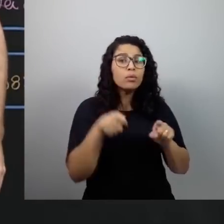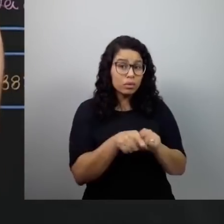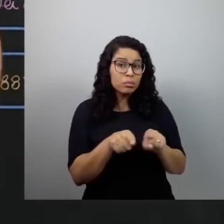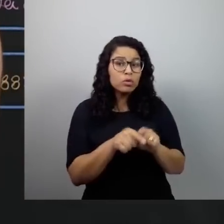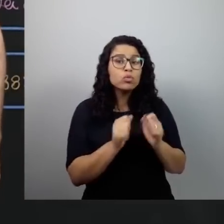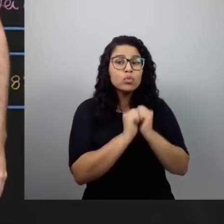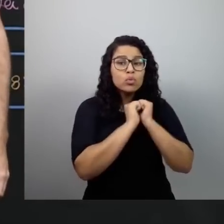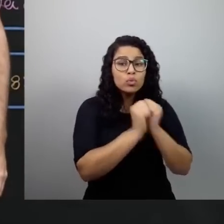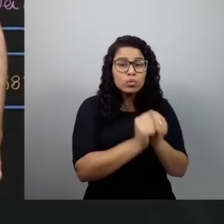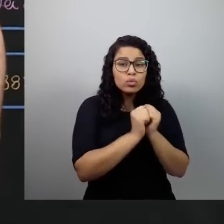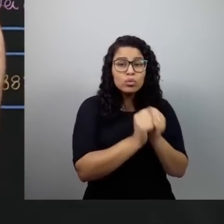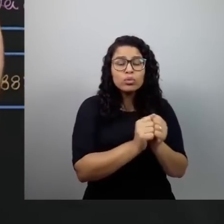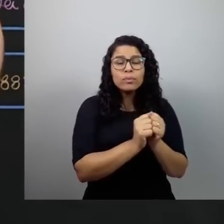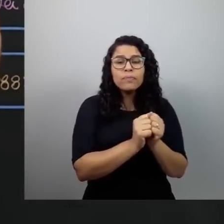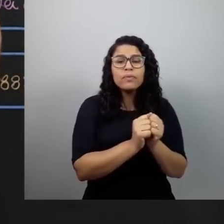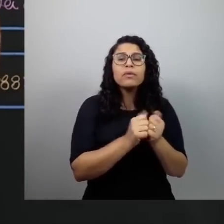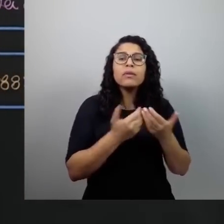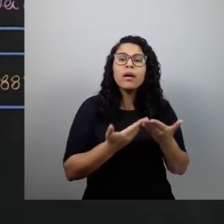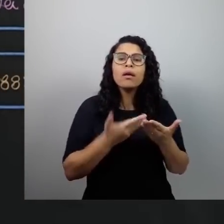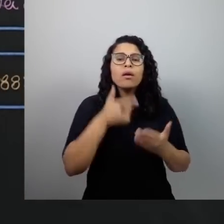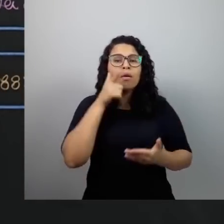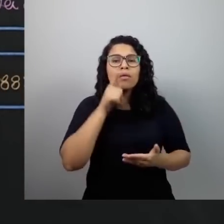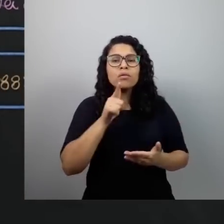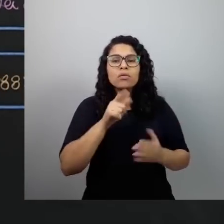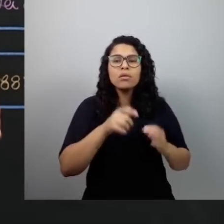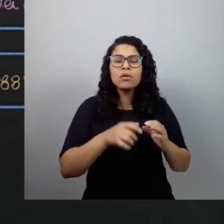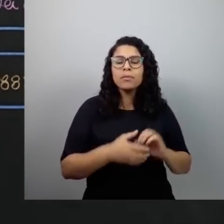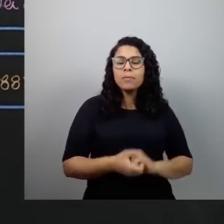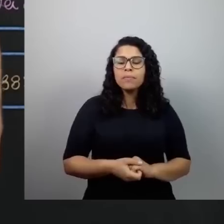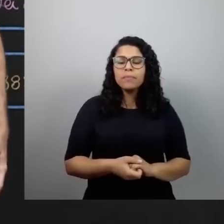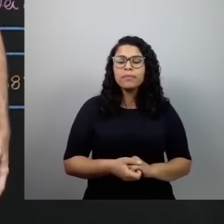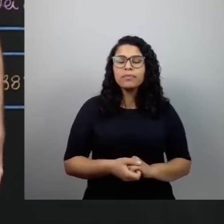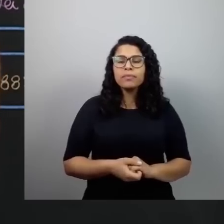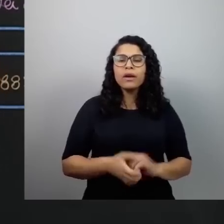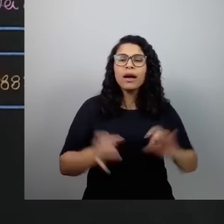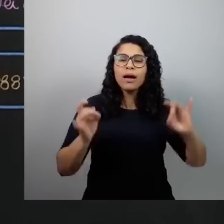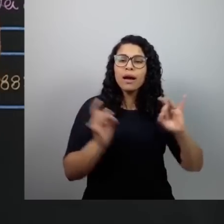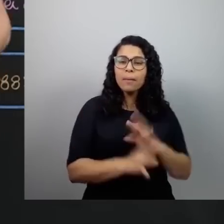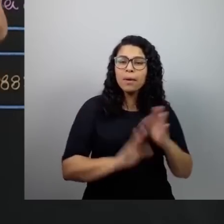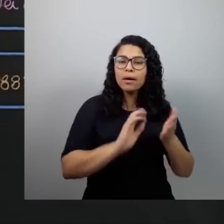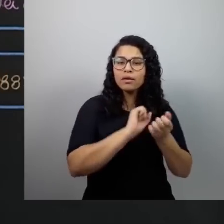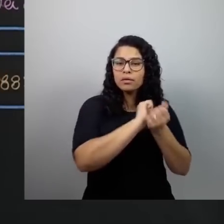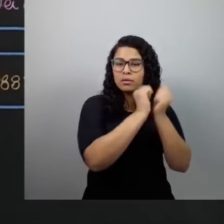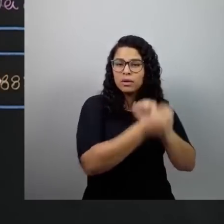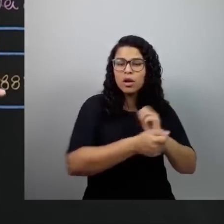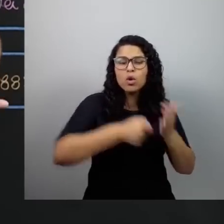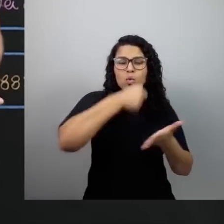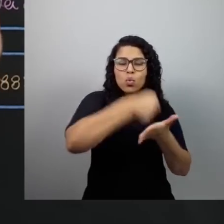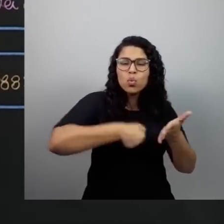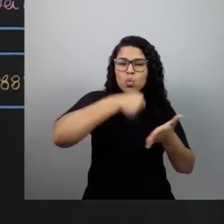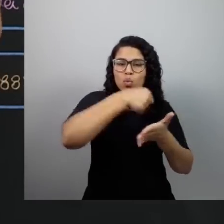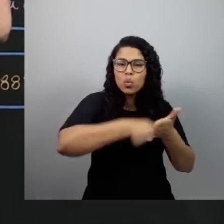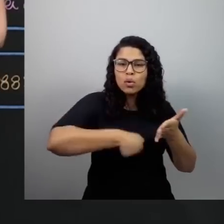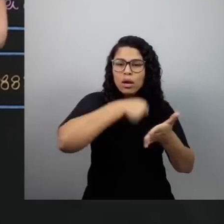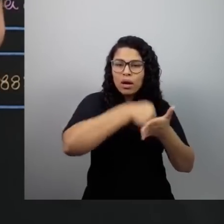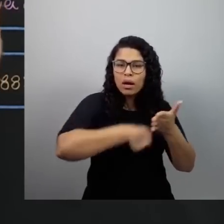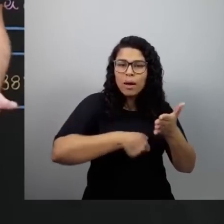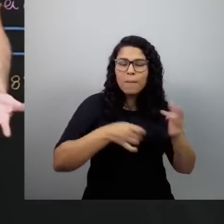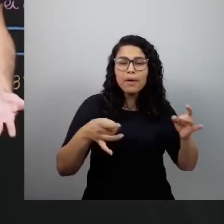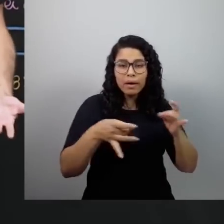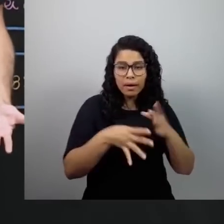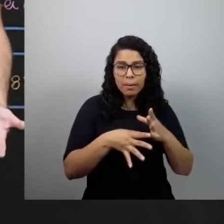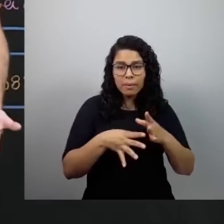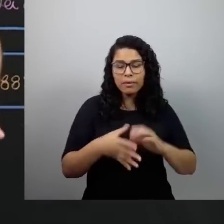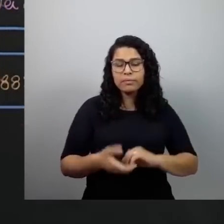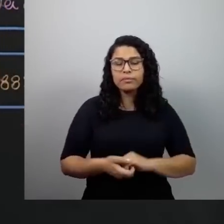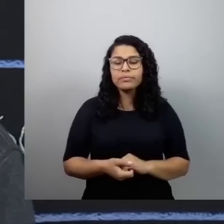né, que passam a defender abertamente o fim da escravidão e lutar para que essa barbárie